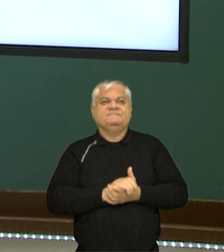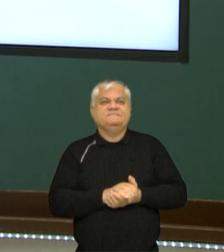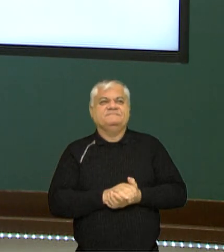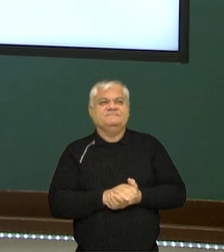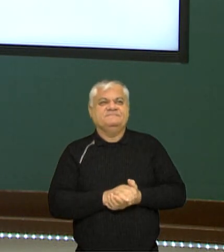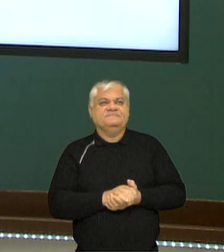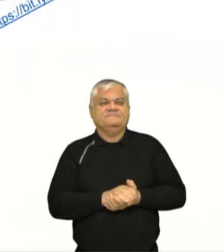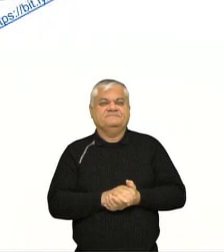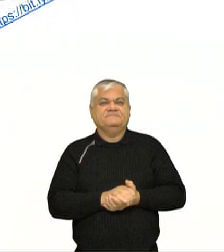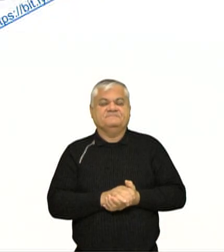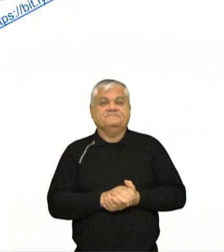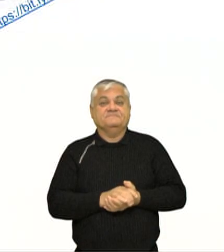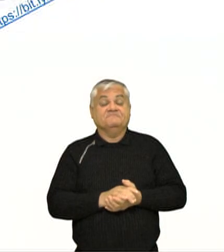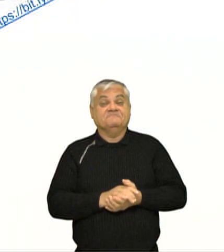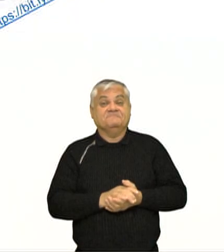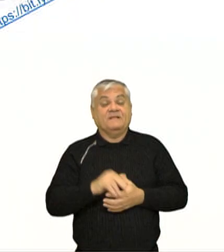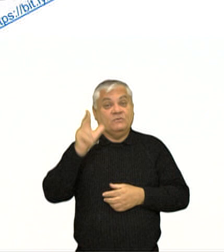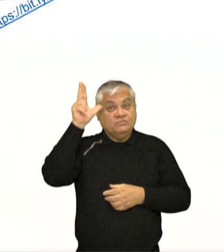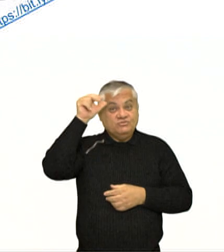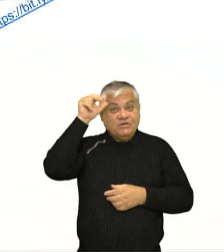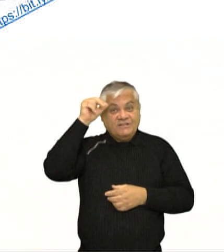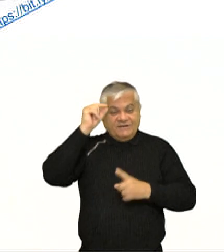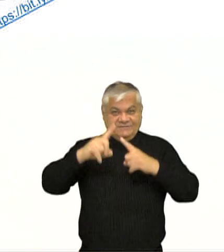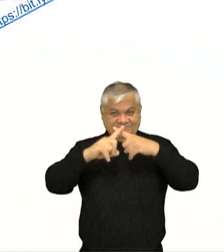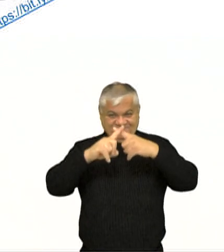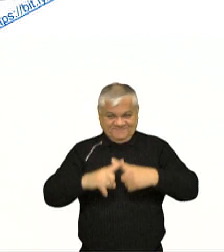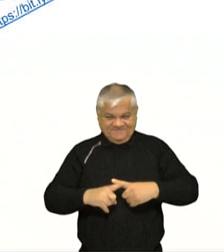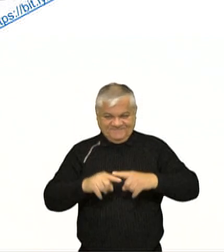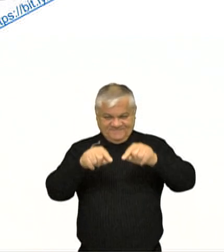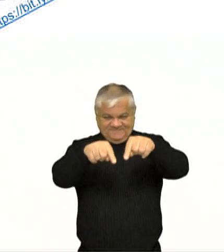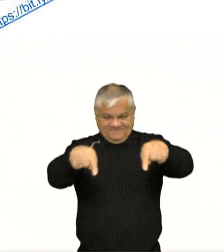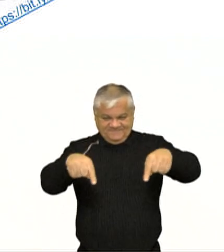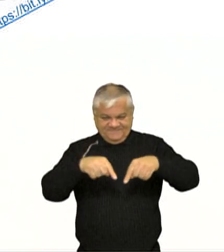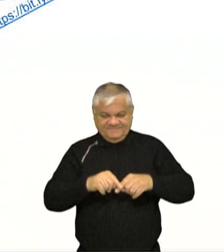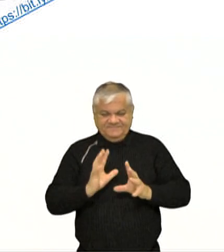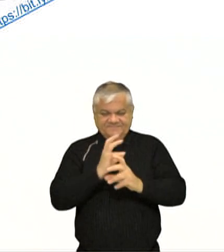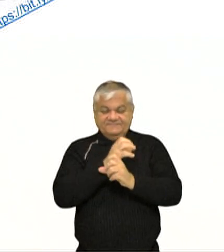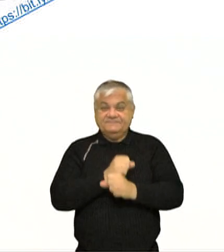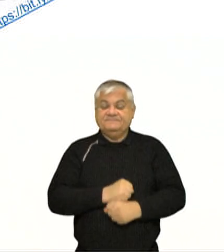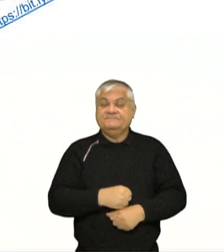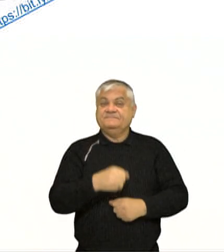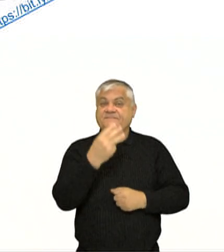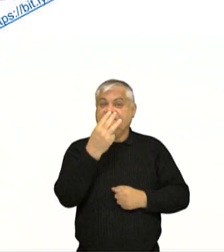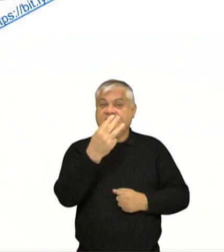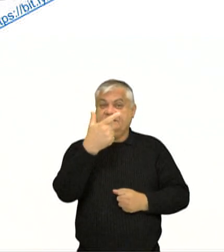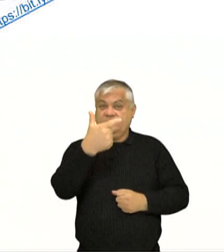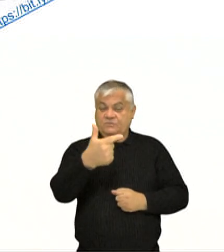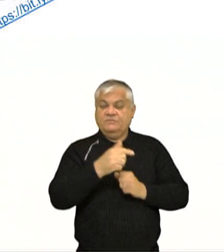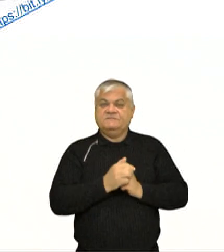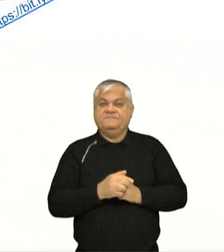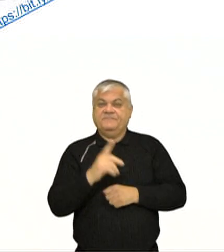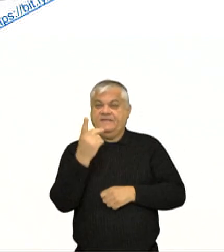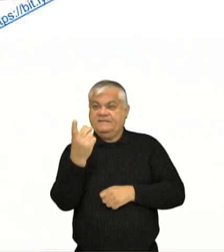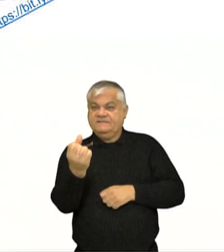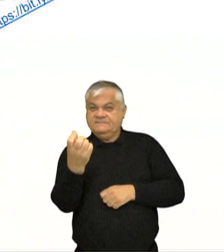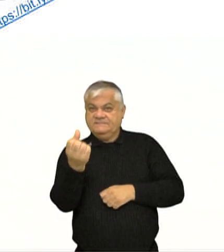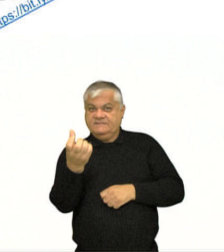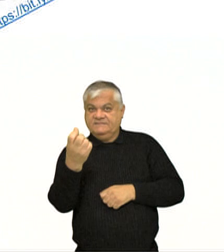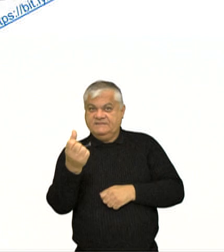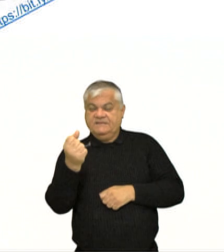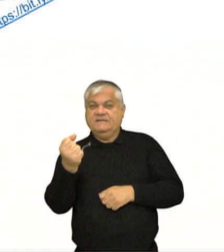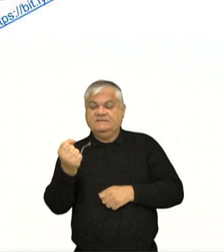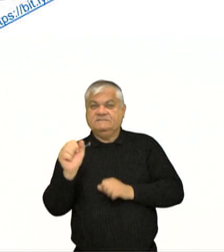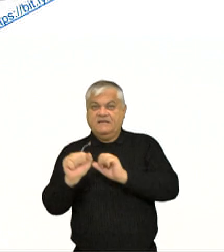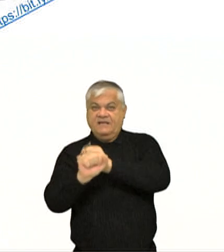lá, um jogo de xadrez, ele possui no total 32 peças, sendo 16 peças